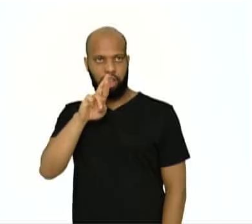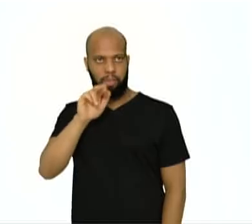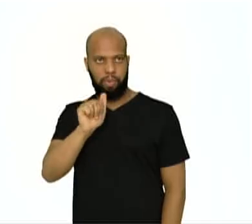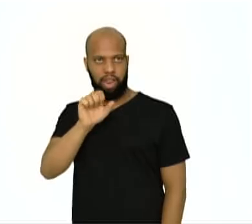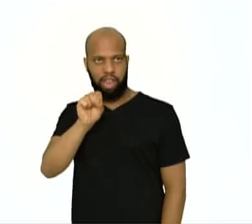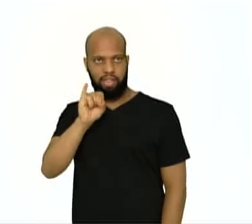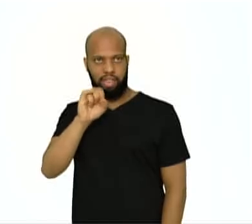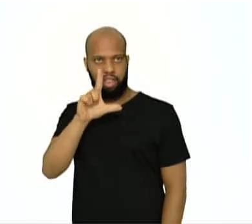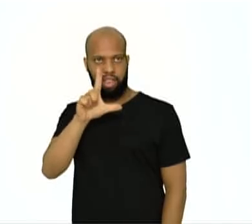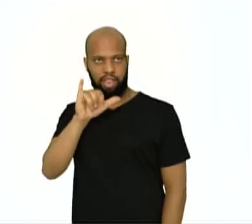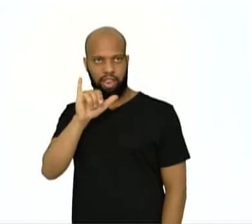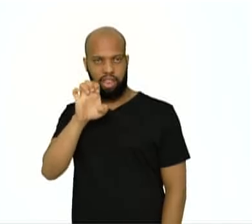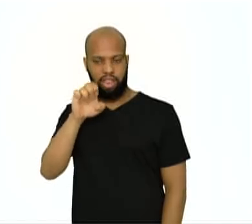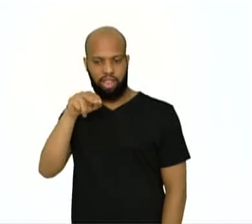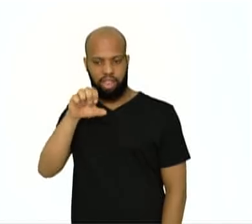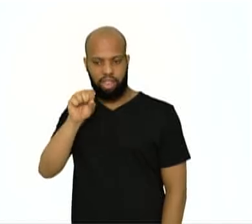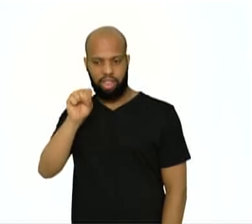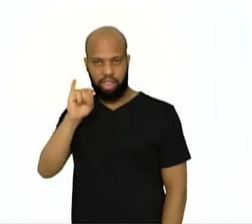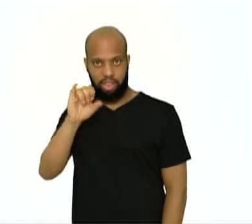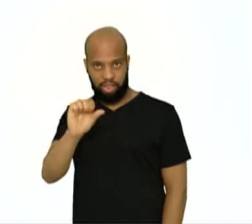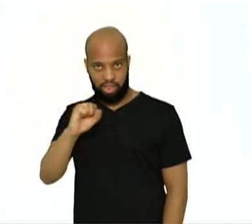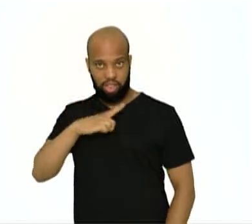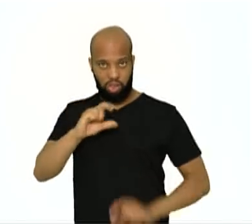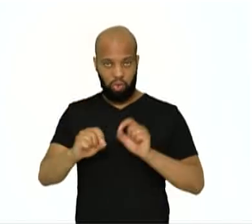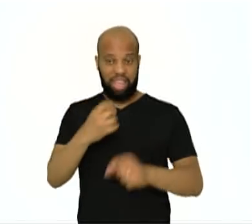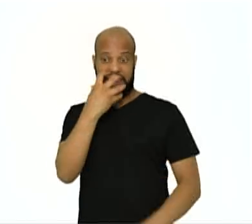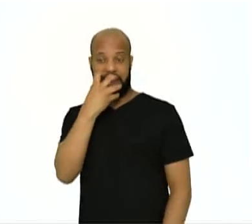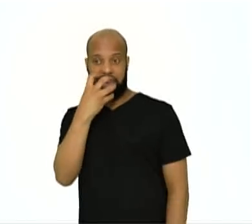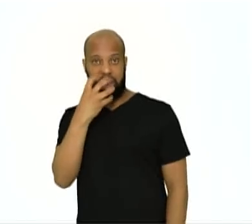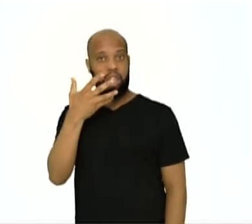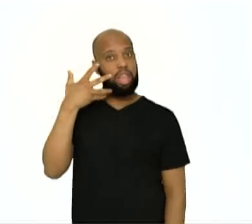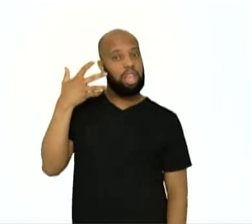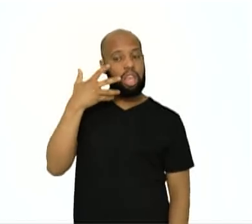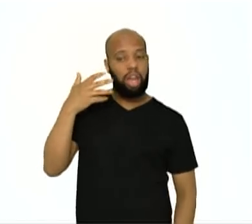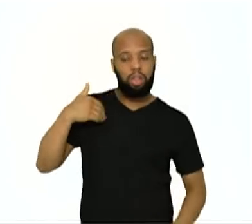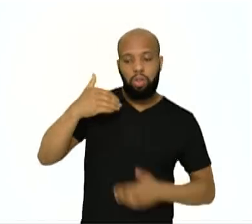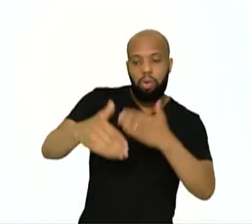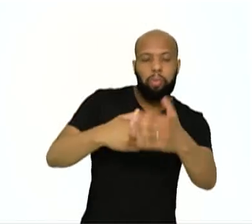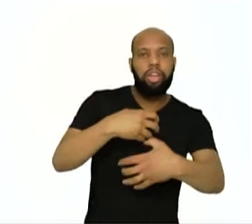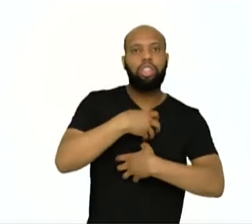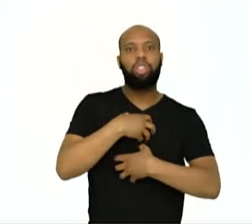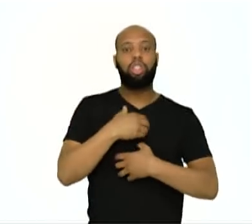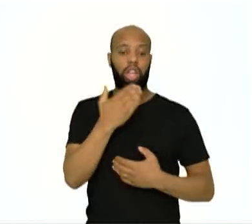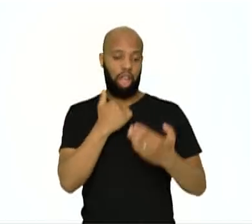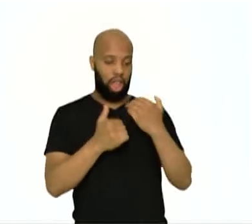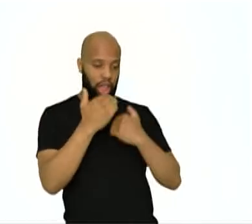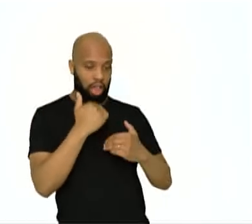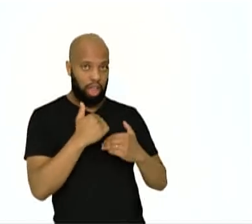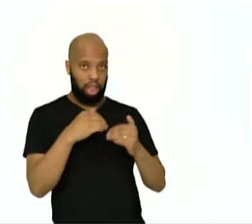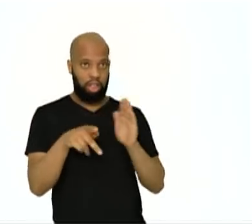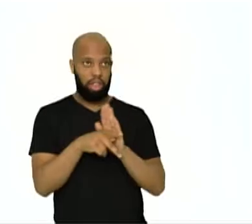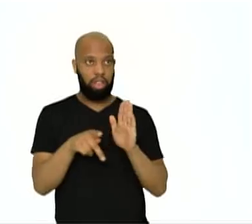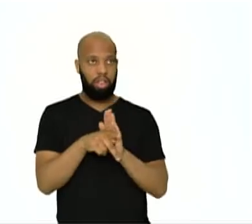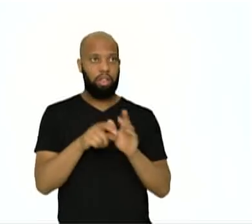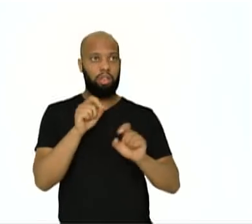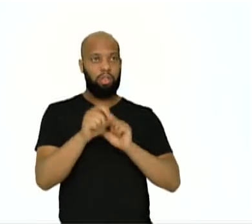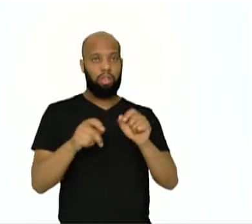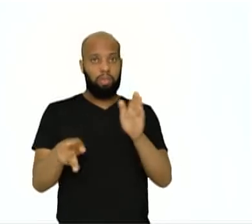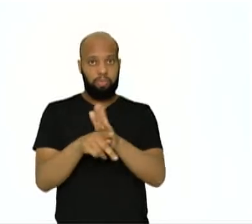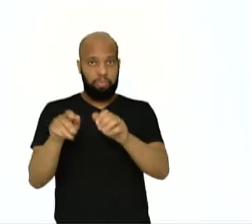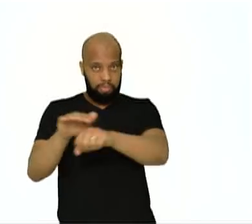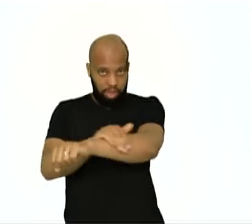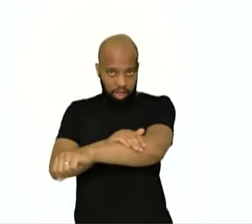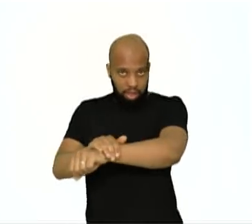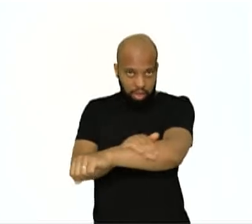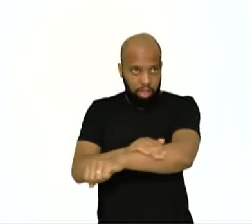cães e nos gatos, a transmissão pode ocorrer de um animal para o outro via oral, cutânea, ou seja, pela